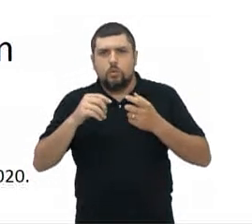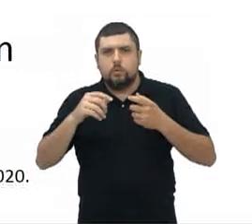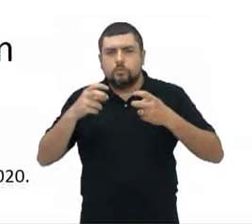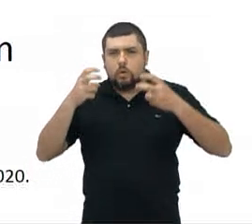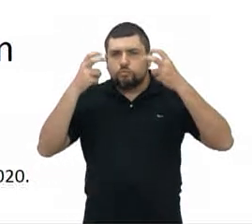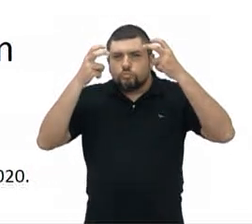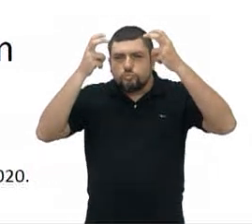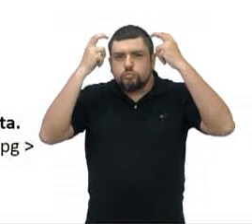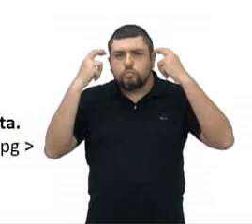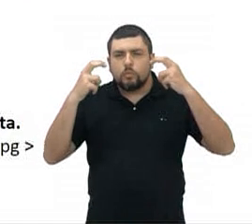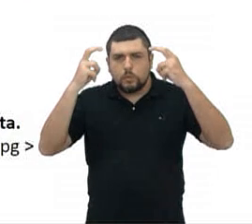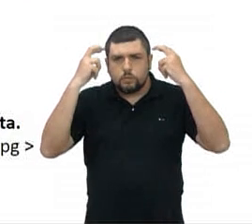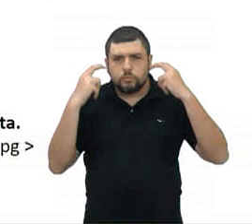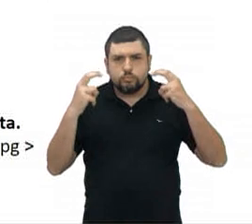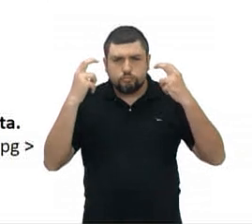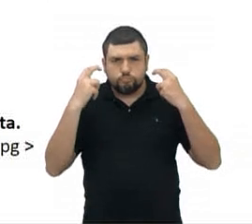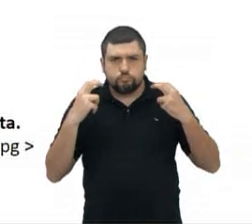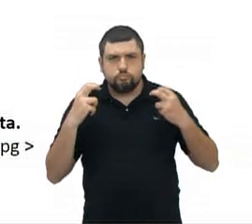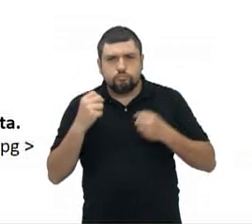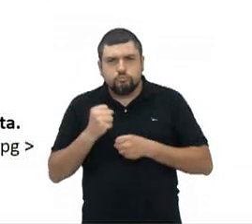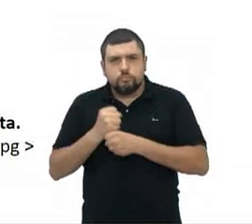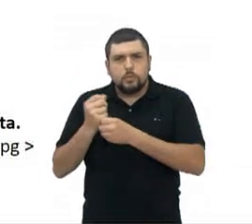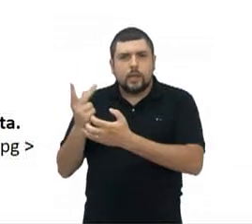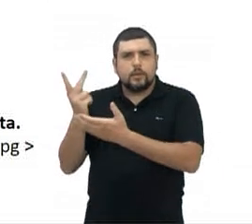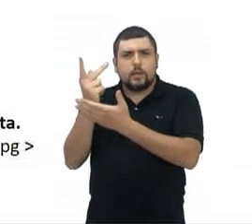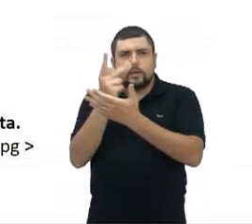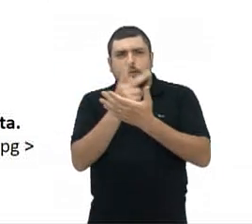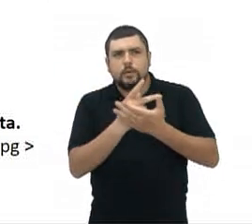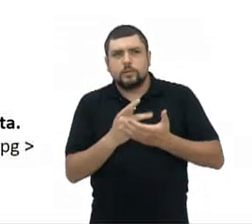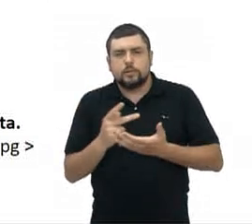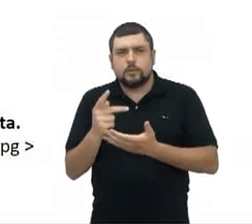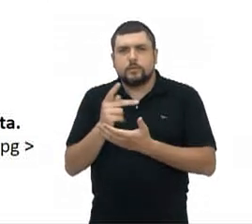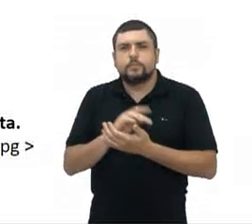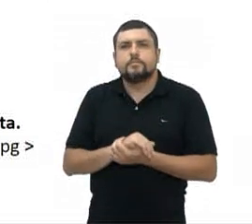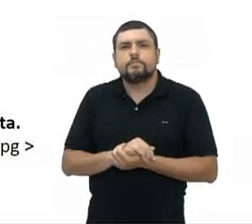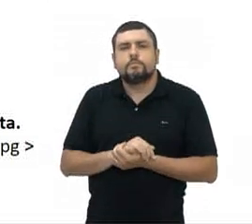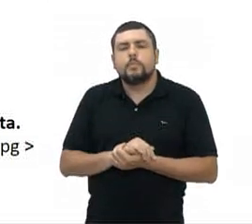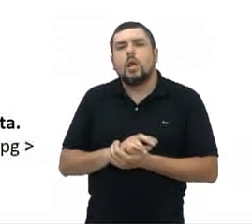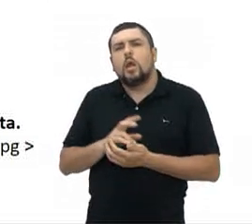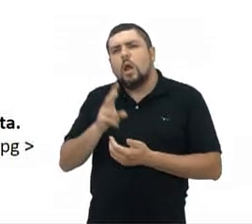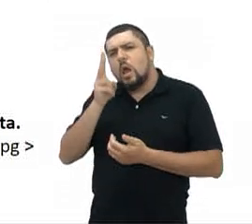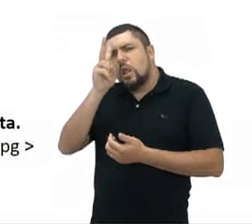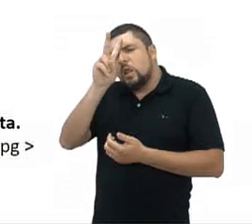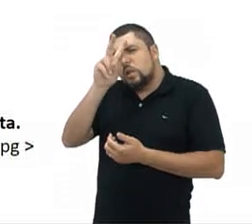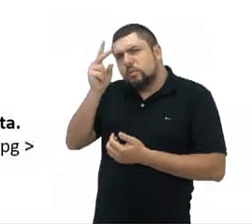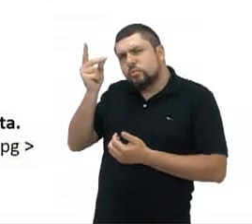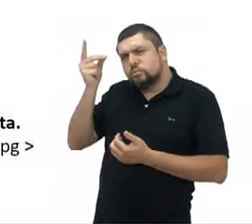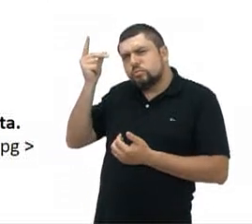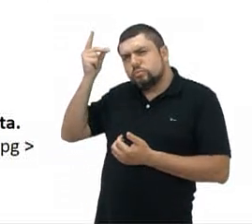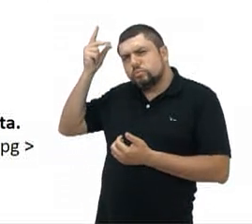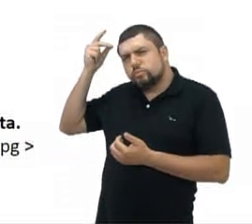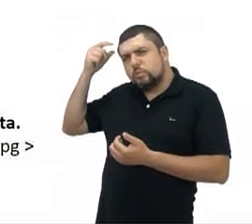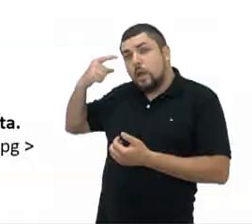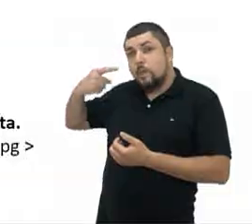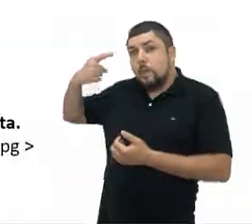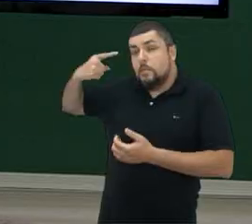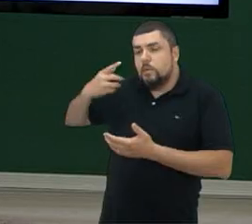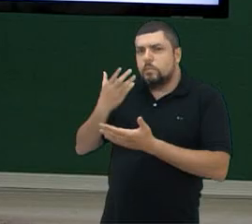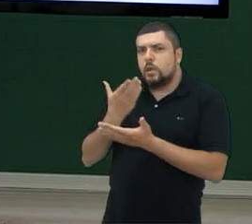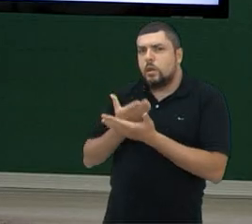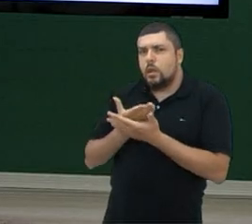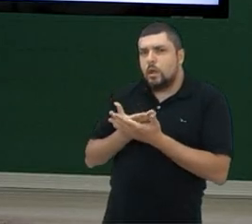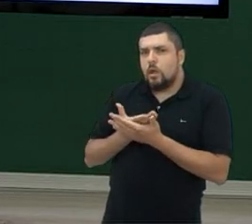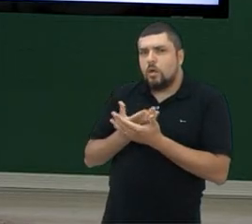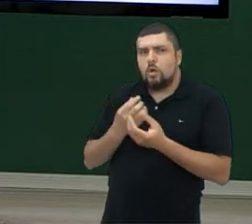Jebel Barkal. Aqui está uma imagem, lembra da nossa aula, da nossa primeira aula sobre aquela montanha